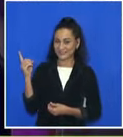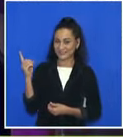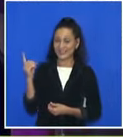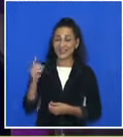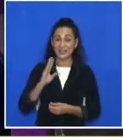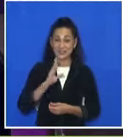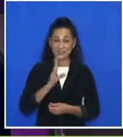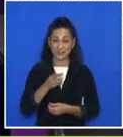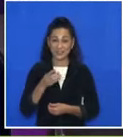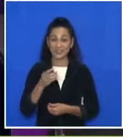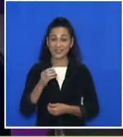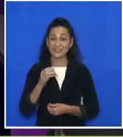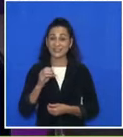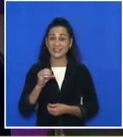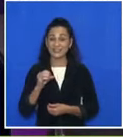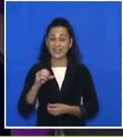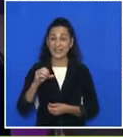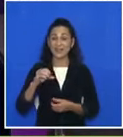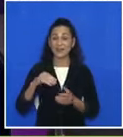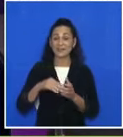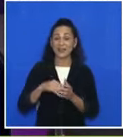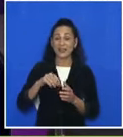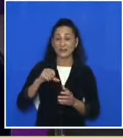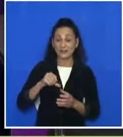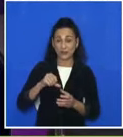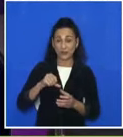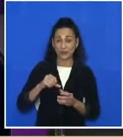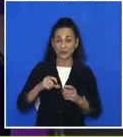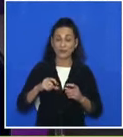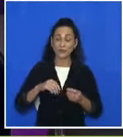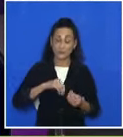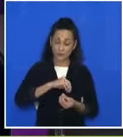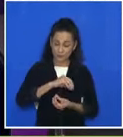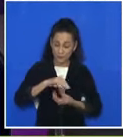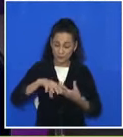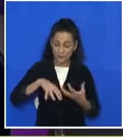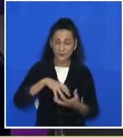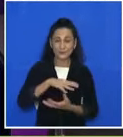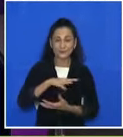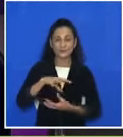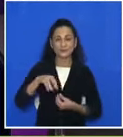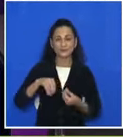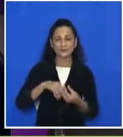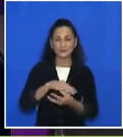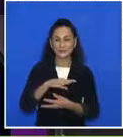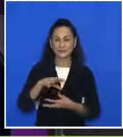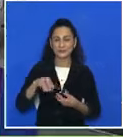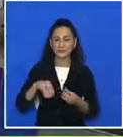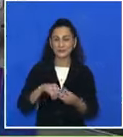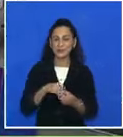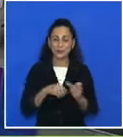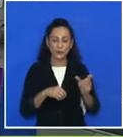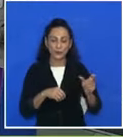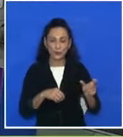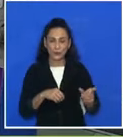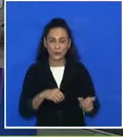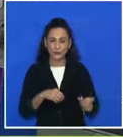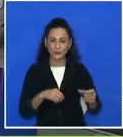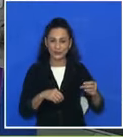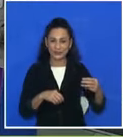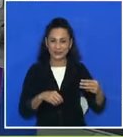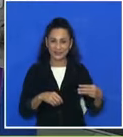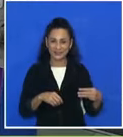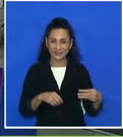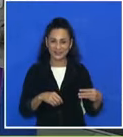numeradas de 0 a 9 novamente dentro do nosso segundo globo, girando e sendo embaralhadas, e já temos a bola da coluna 3.